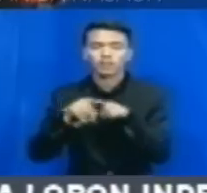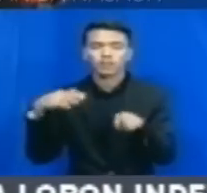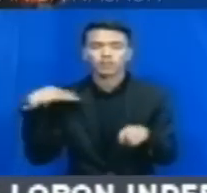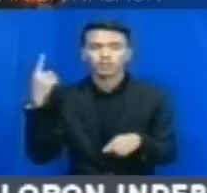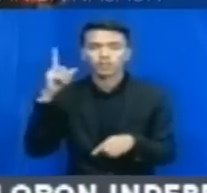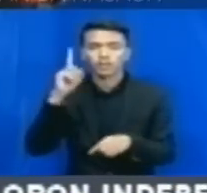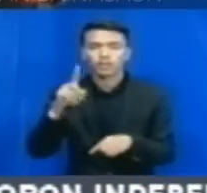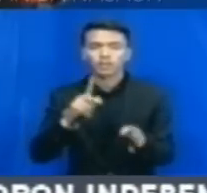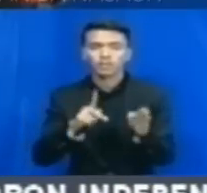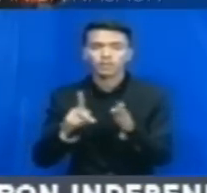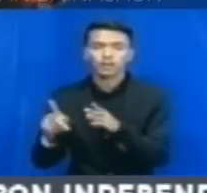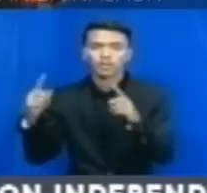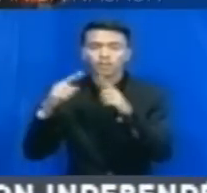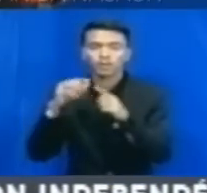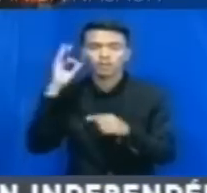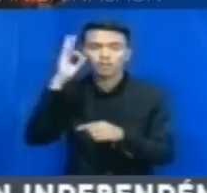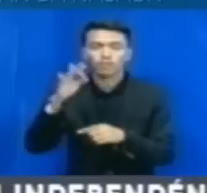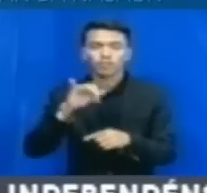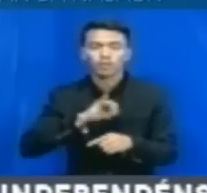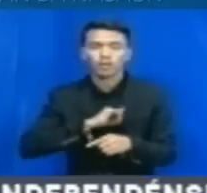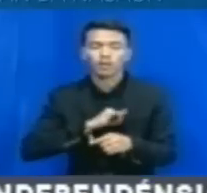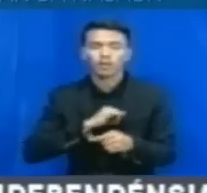que nebe mos preparar bai futuro mai hau makidane